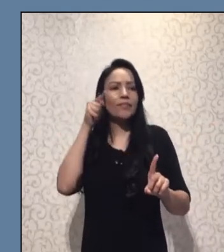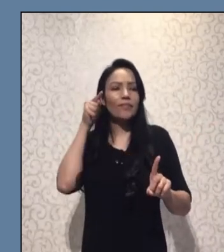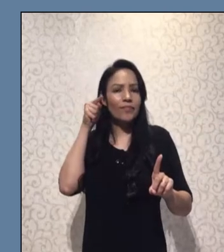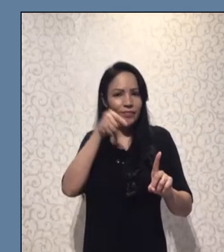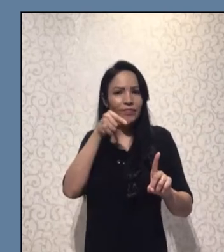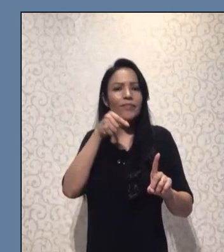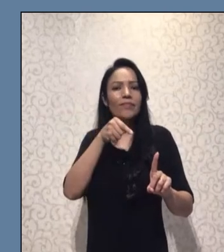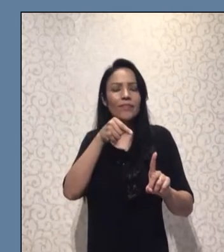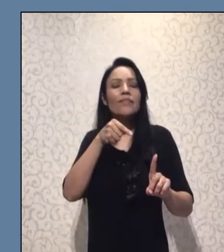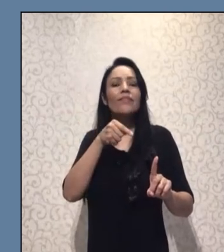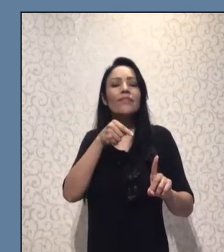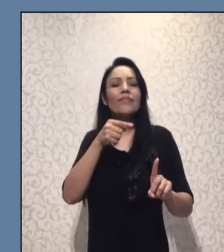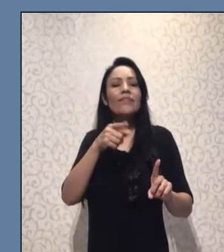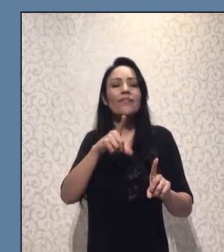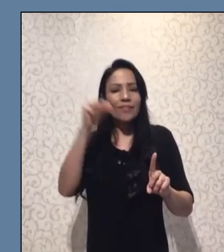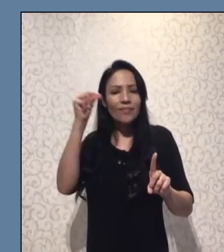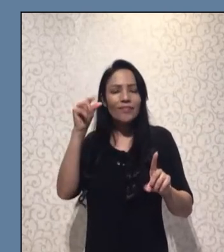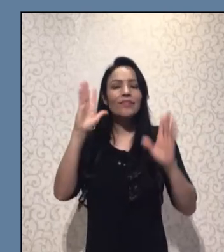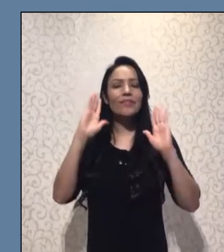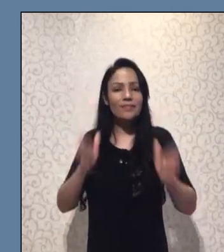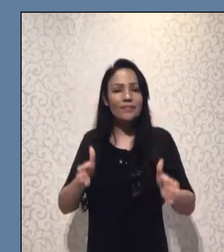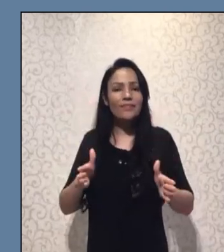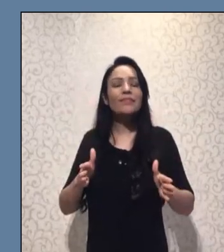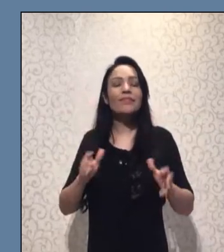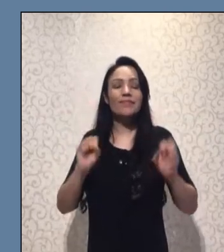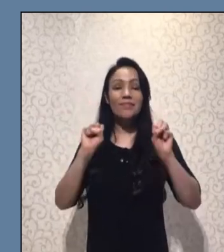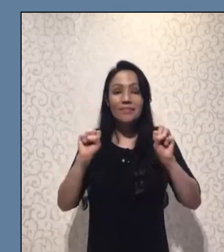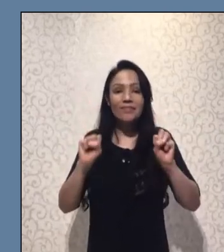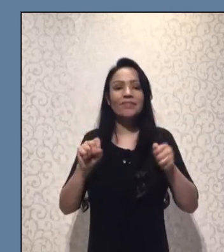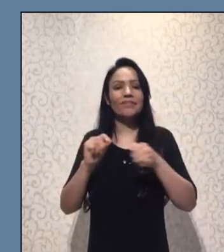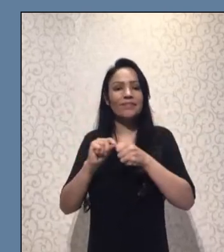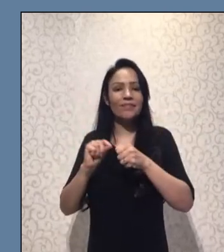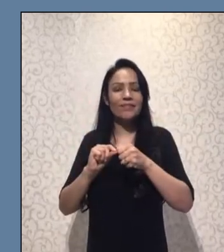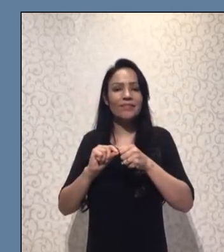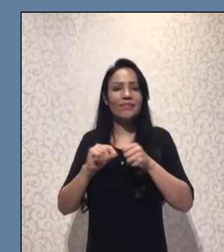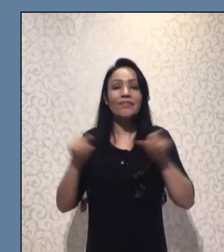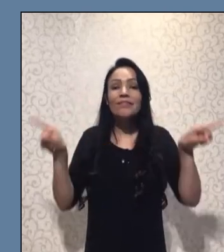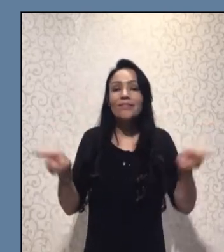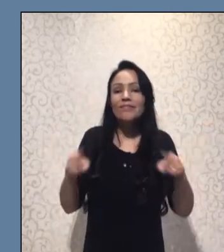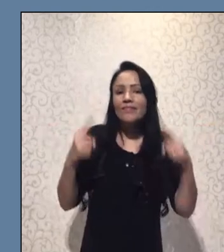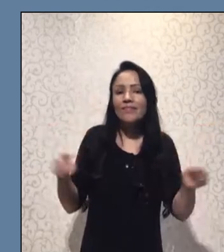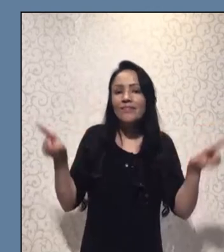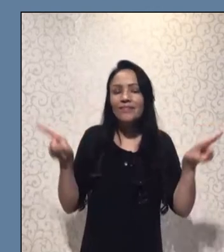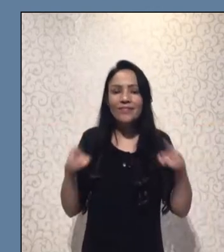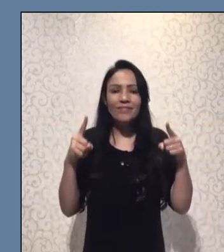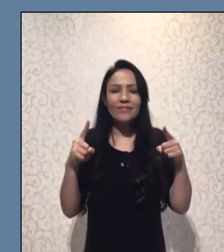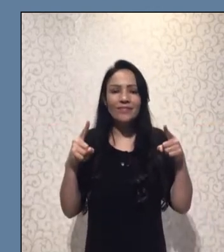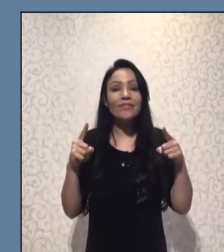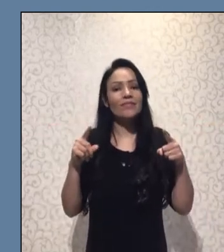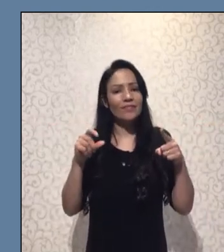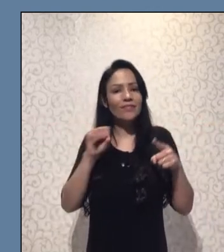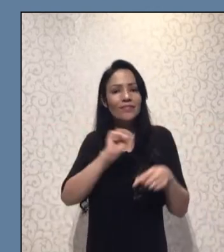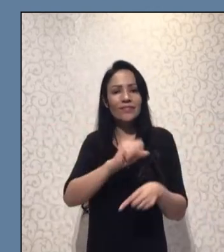do acervo, produzir uma série de músicas no Spotify.